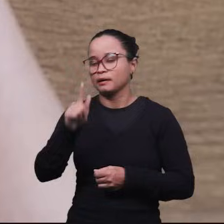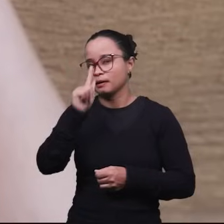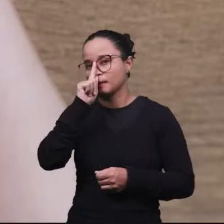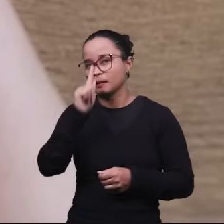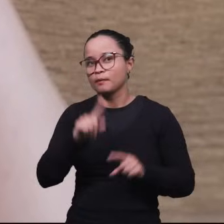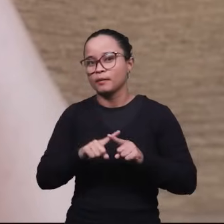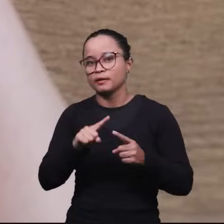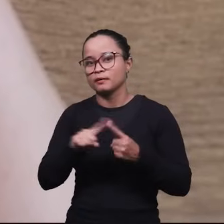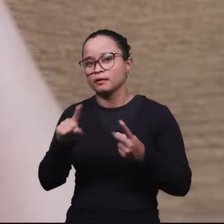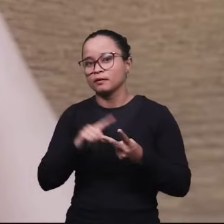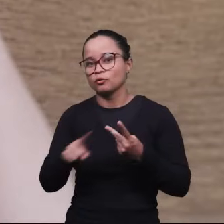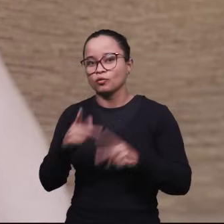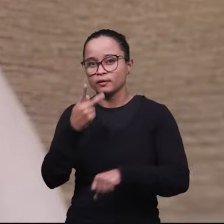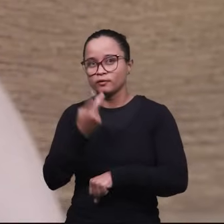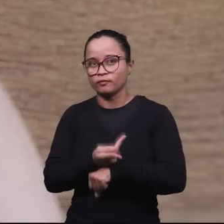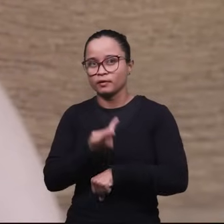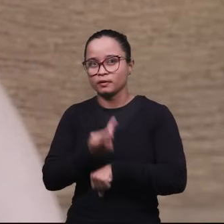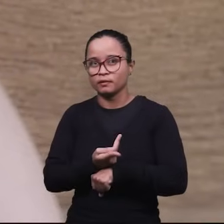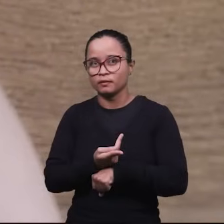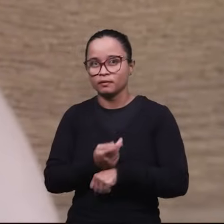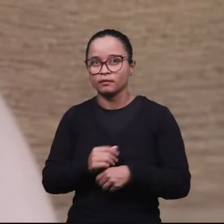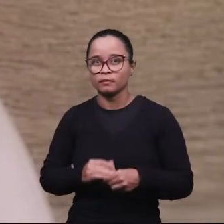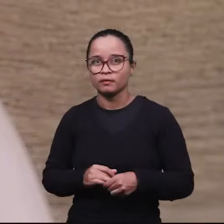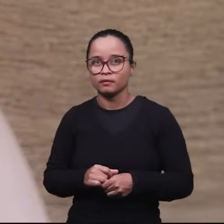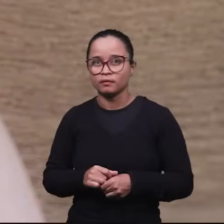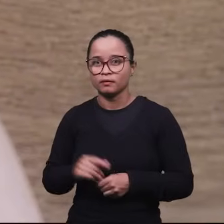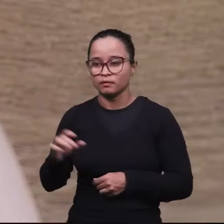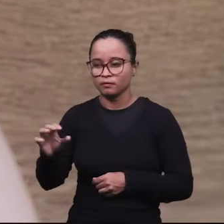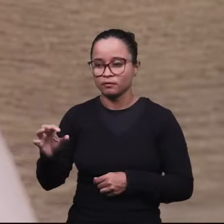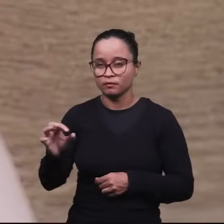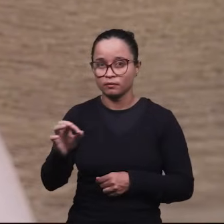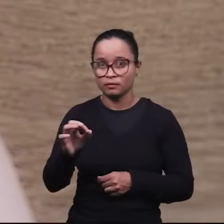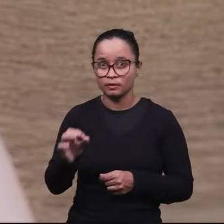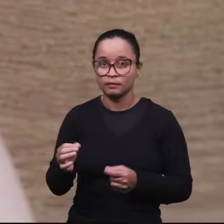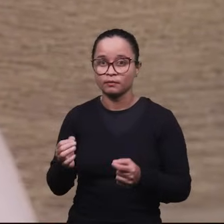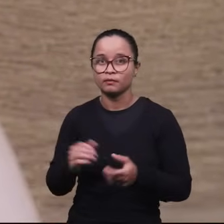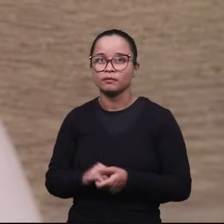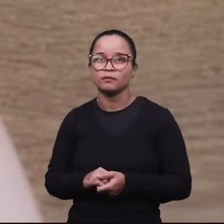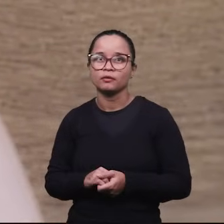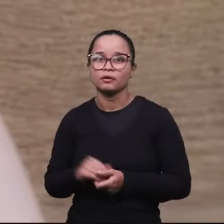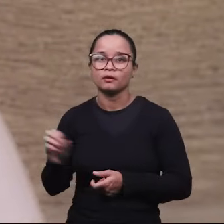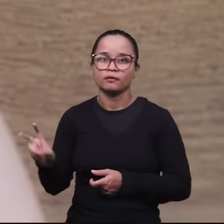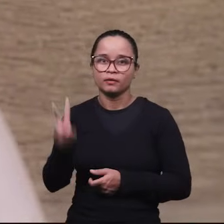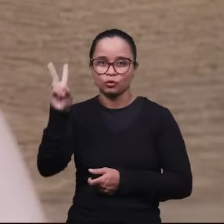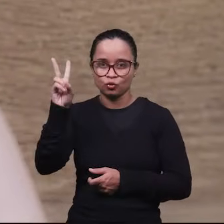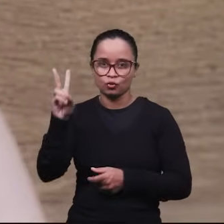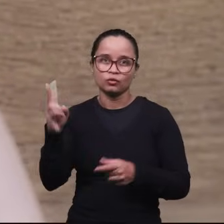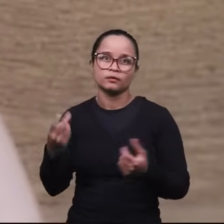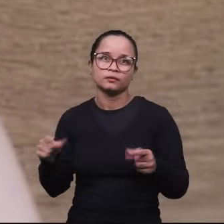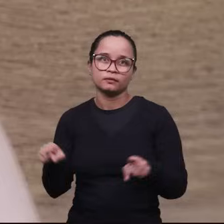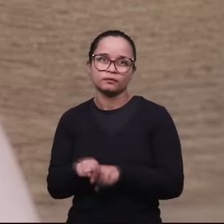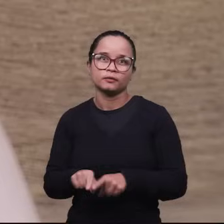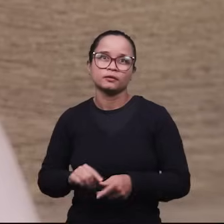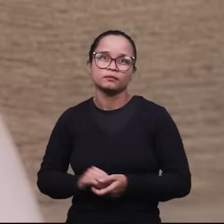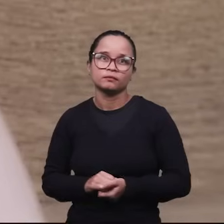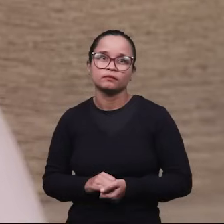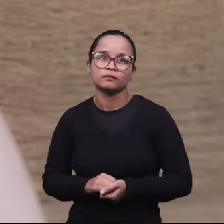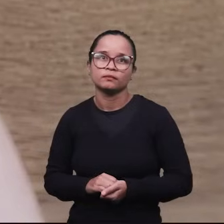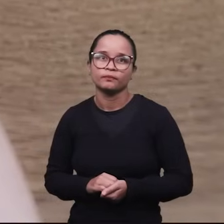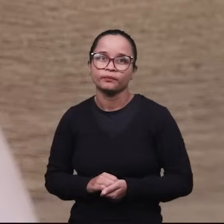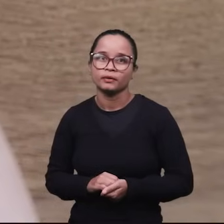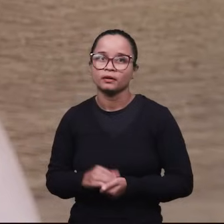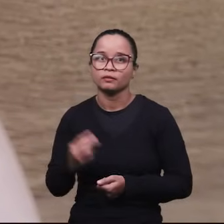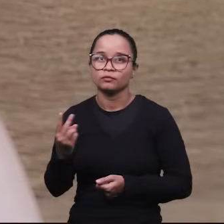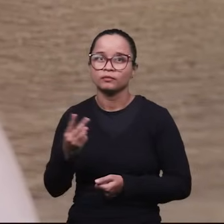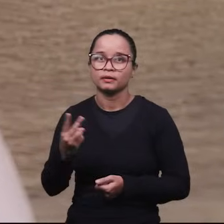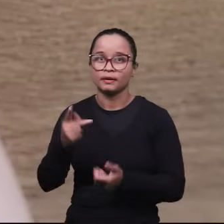duas eram de prata, tinham o mesmo tamanho e o mesmo valor. Ambas dava